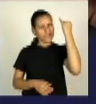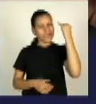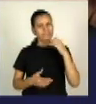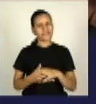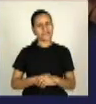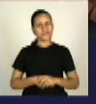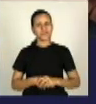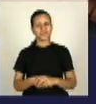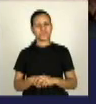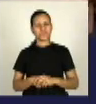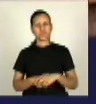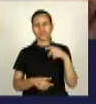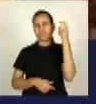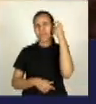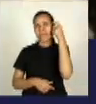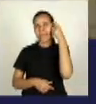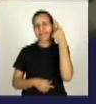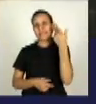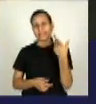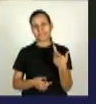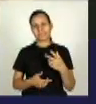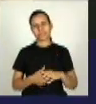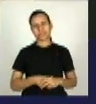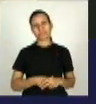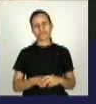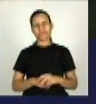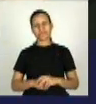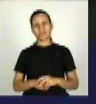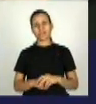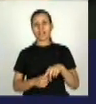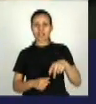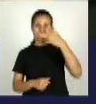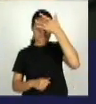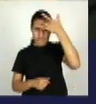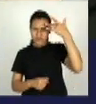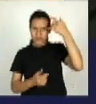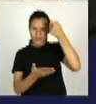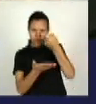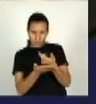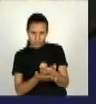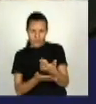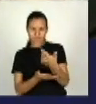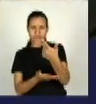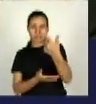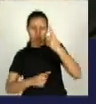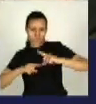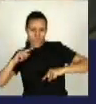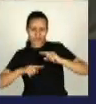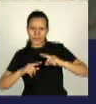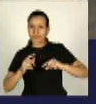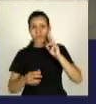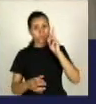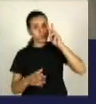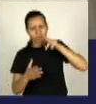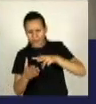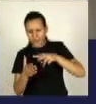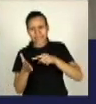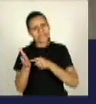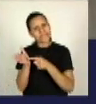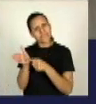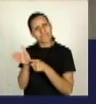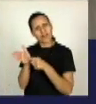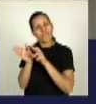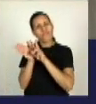Né? Importante é também ter uma ideia. Em geral, as pessoas compram os